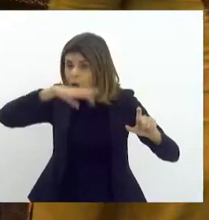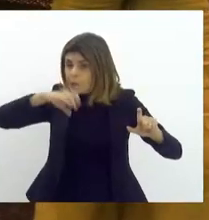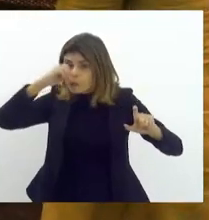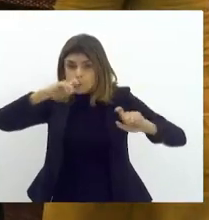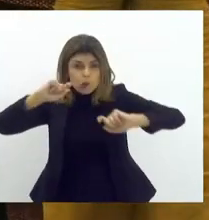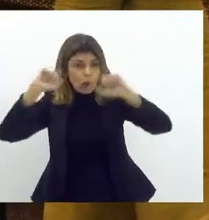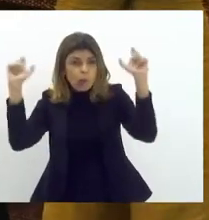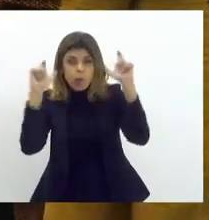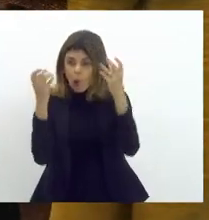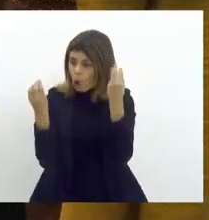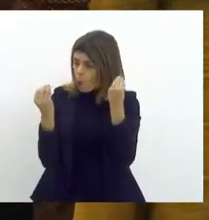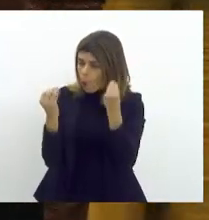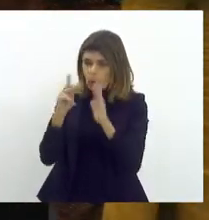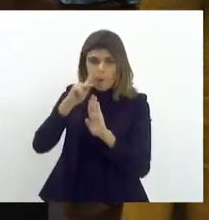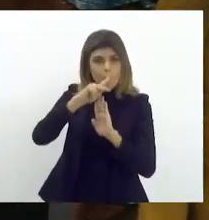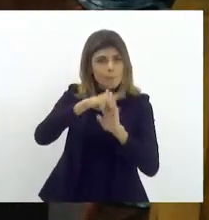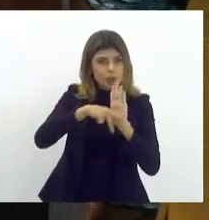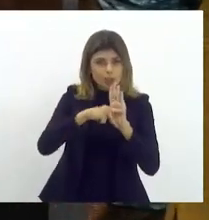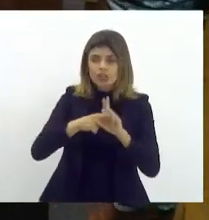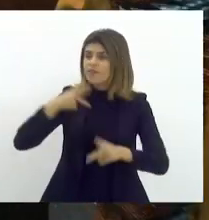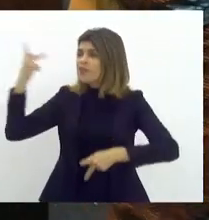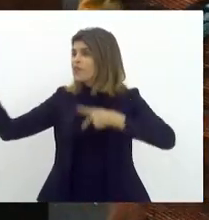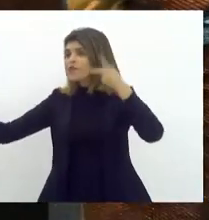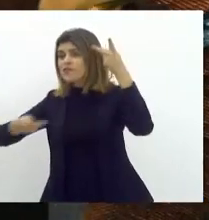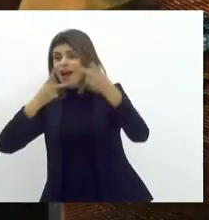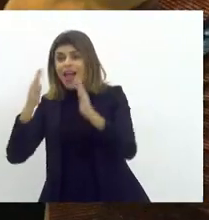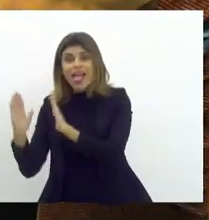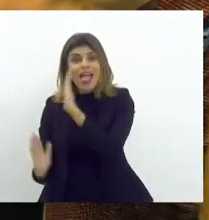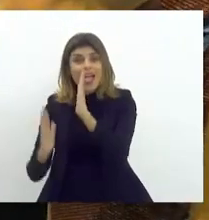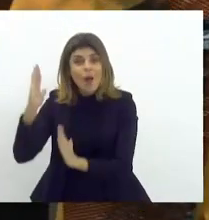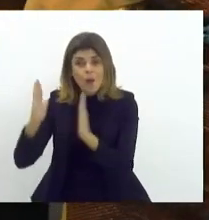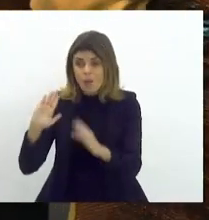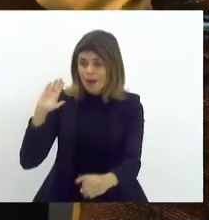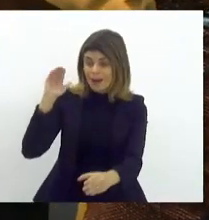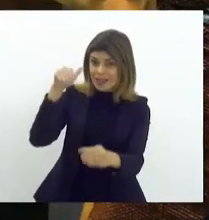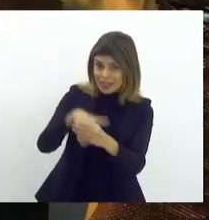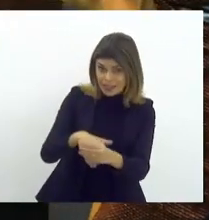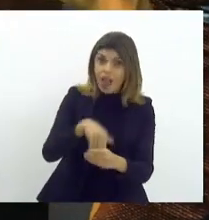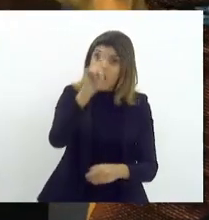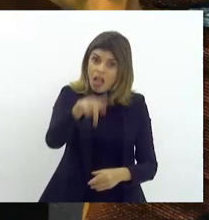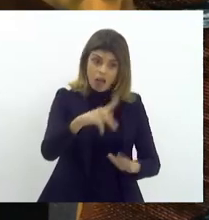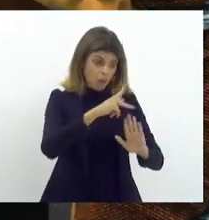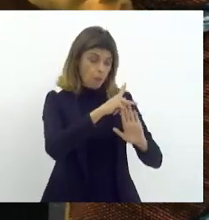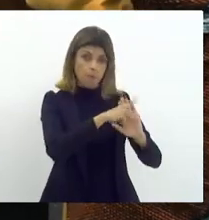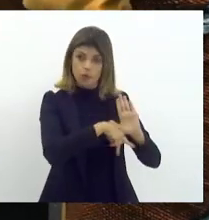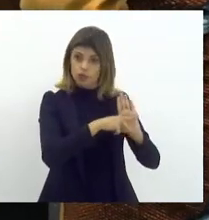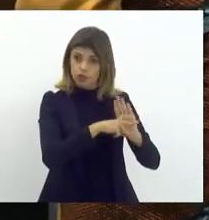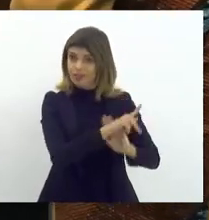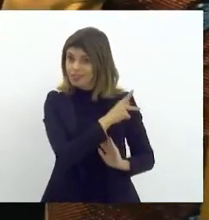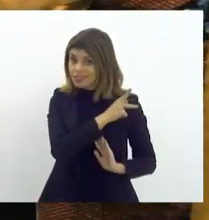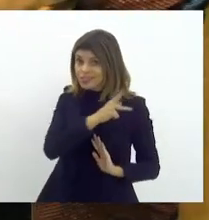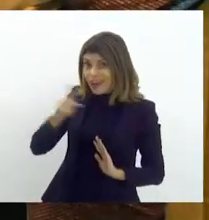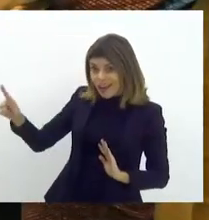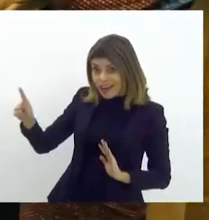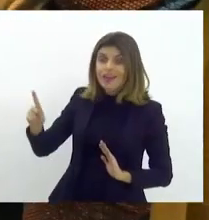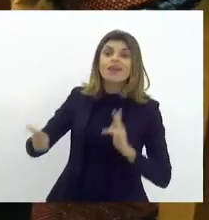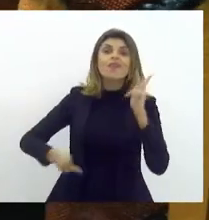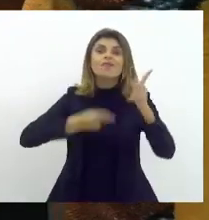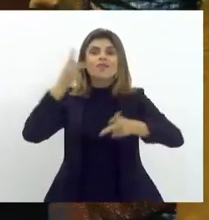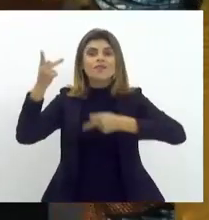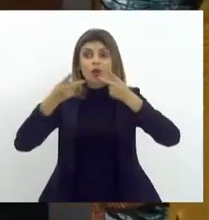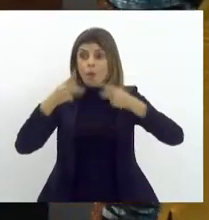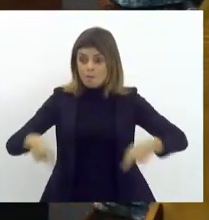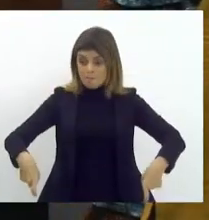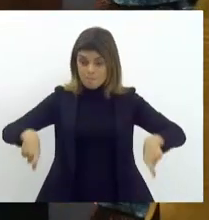falado durante o período eleitoral que foi colocado como programa inclusive citado na